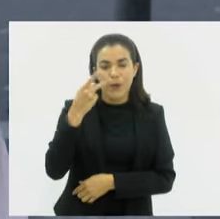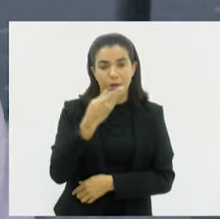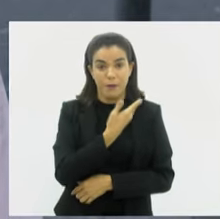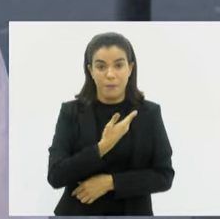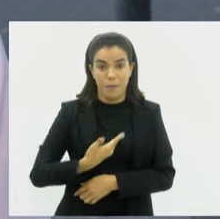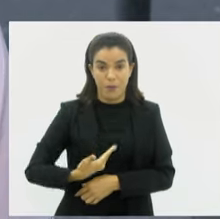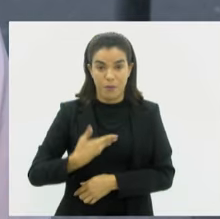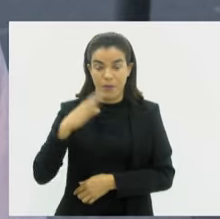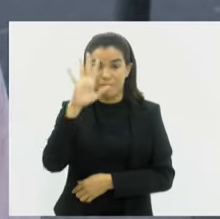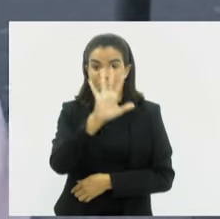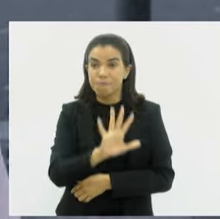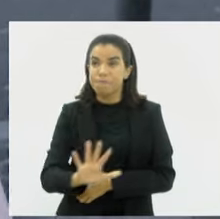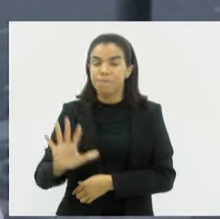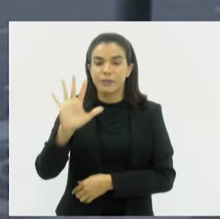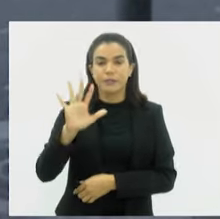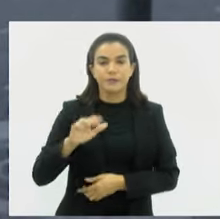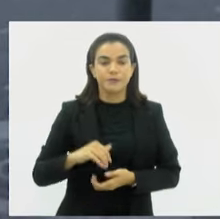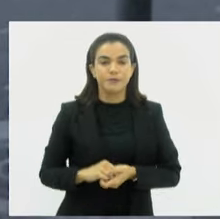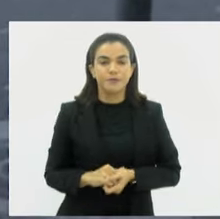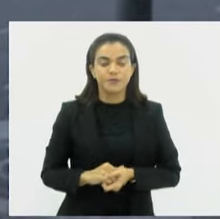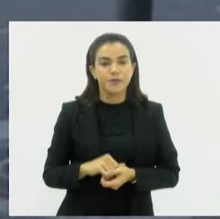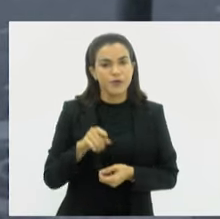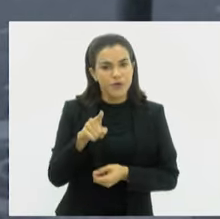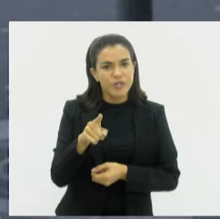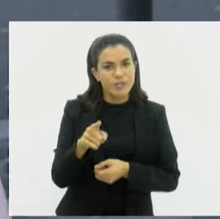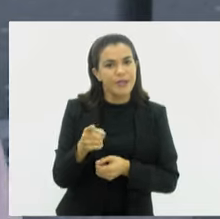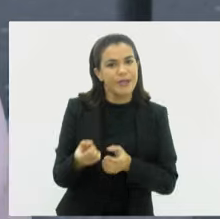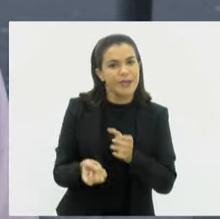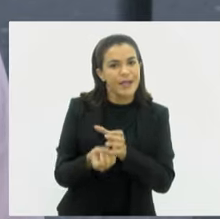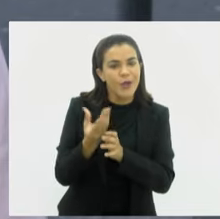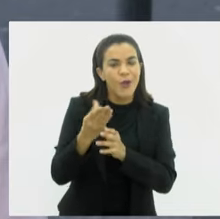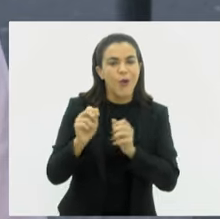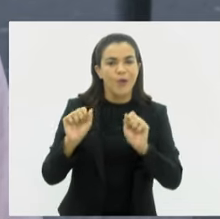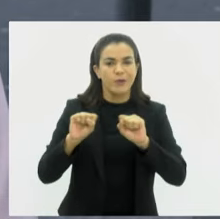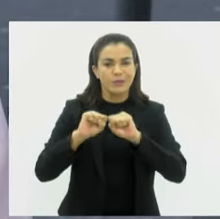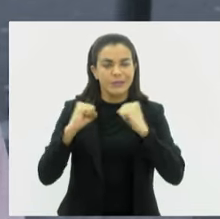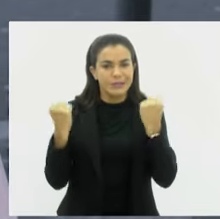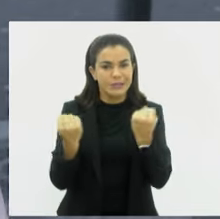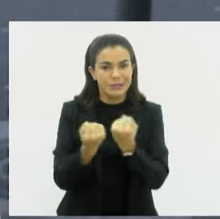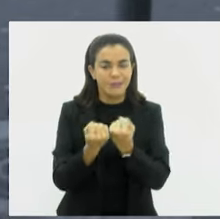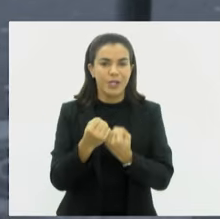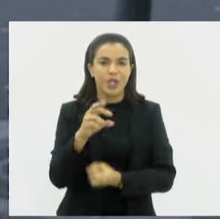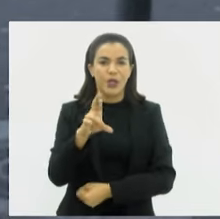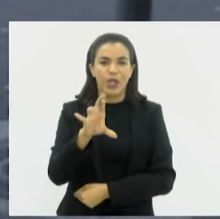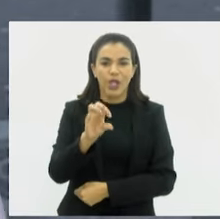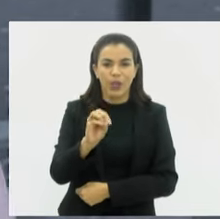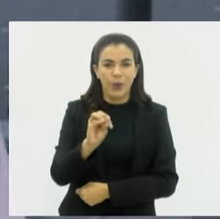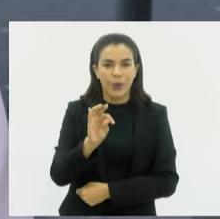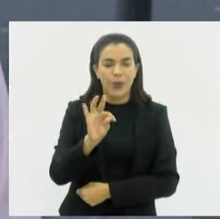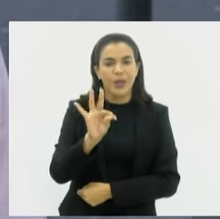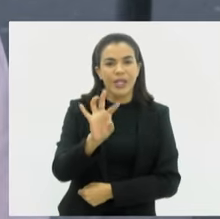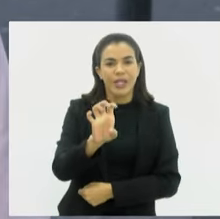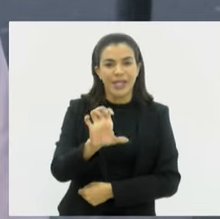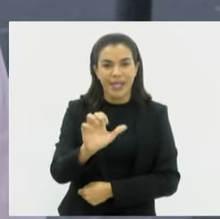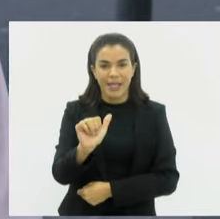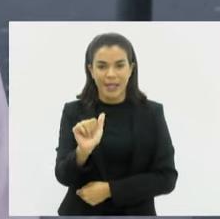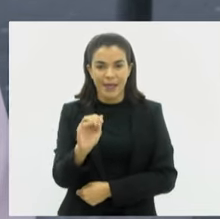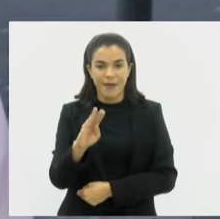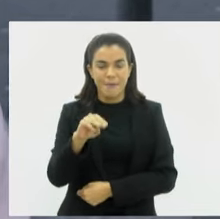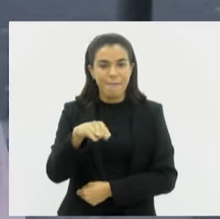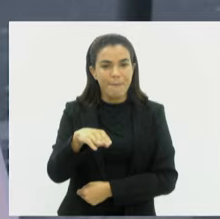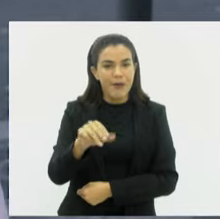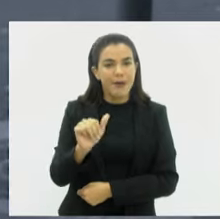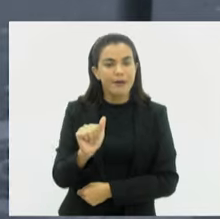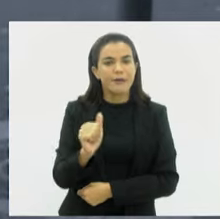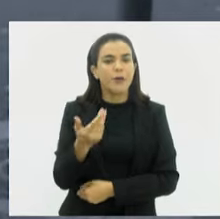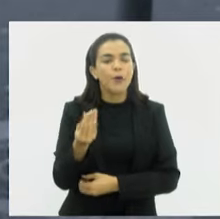Brasil inteiro. Você realiza o seminário Rio Te Ama desde 2018. Quais os avanços que você acha que já foram conseguidos ao